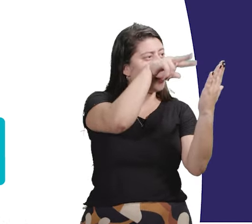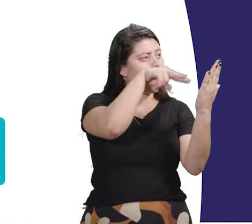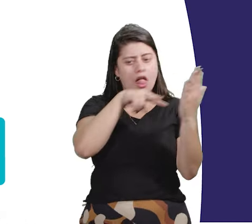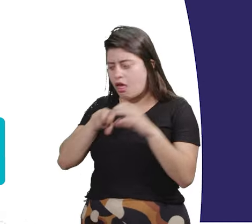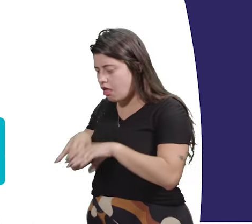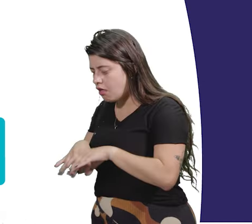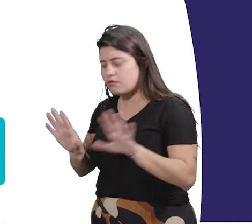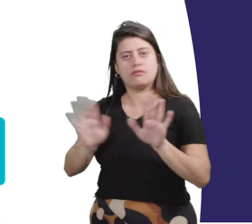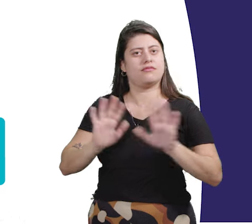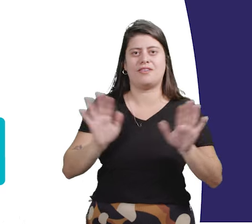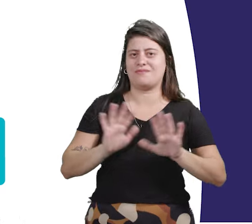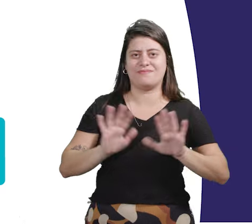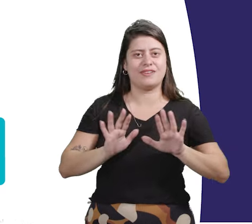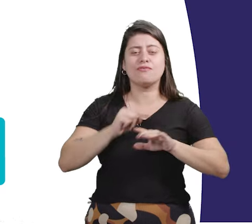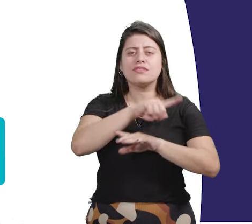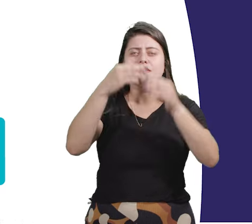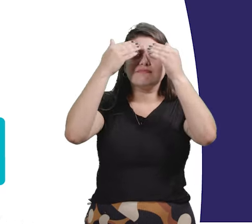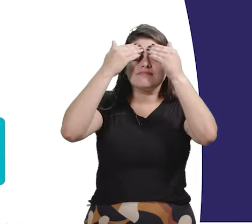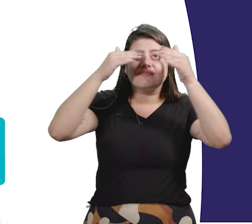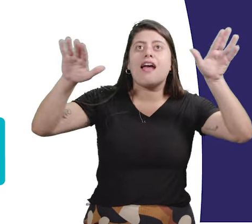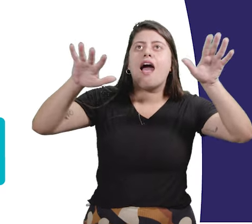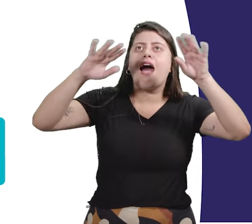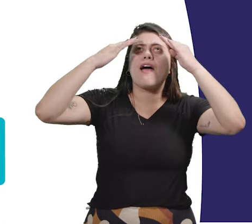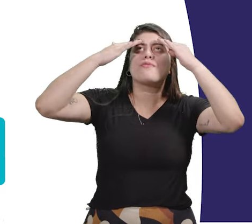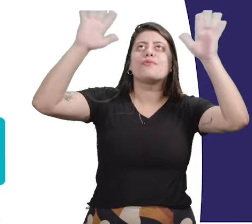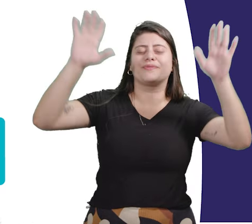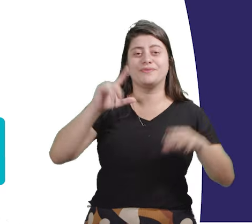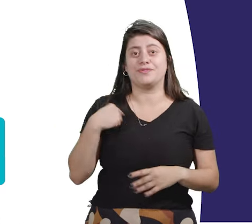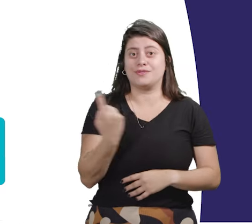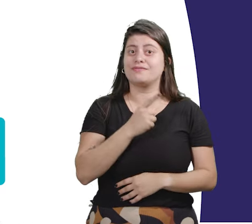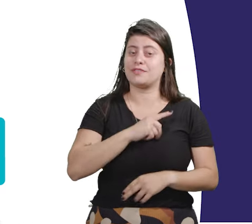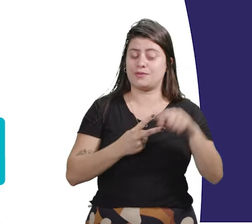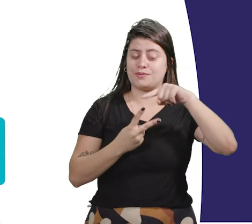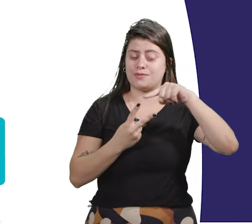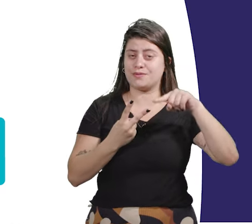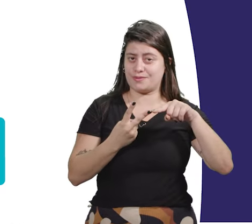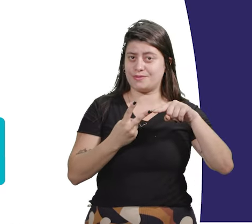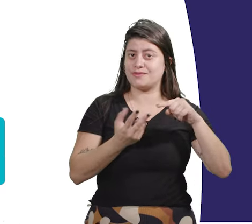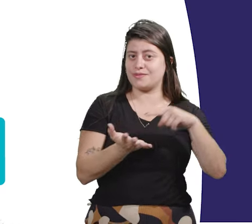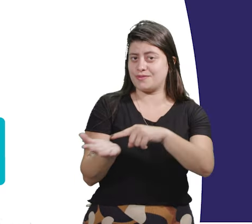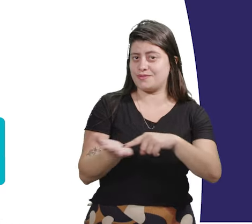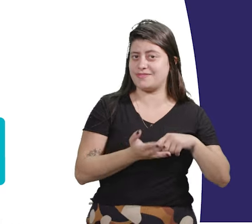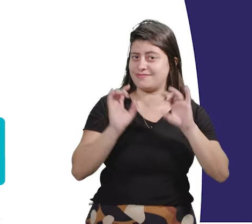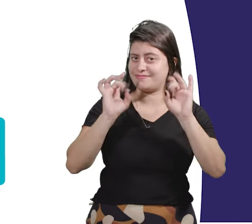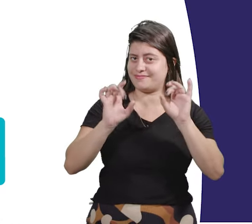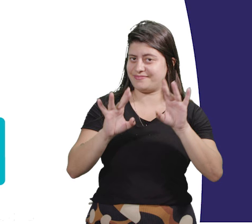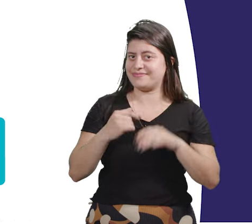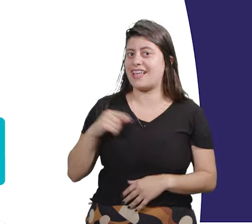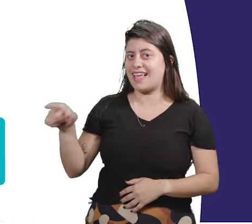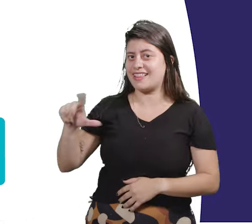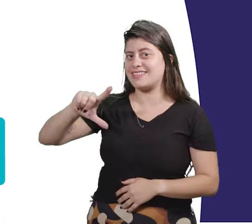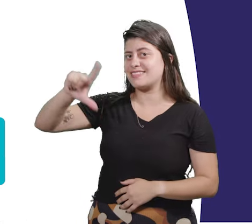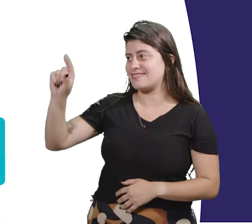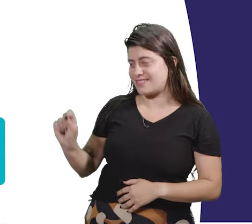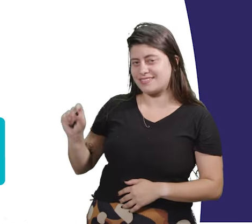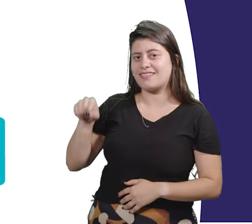uma luz para os pais e todos os educadores nesse momento. A gente tem 2 convidadas especiais aqui hoje e diretamente do SESC, ela que é psicóloga